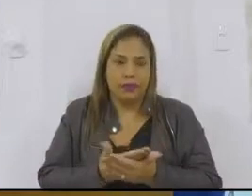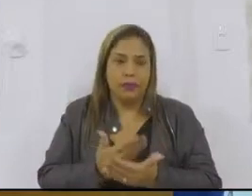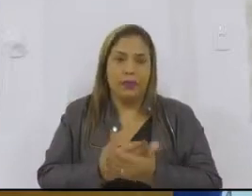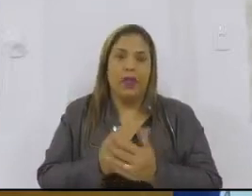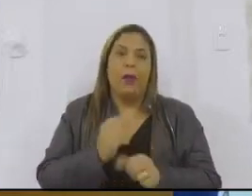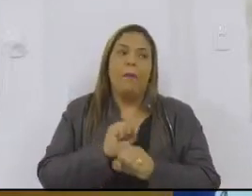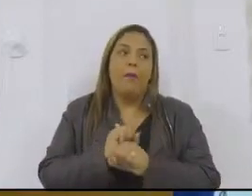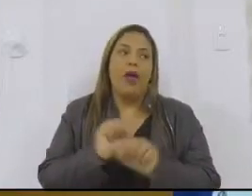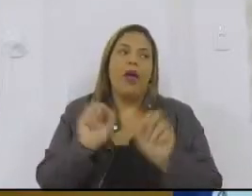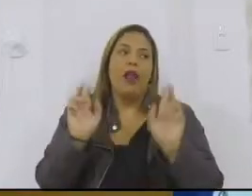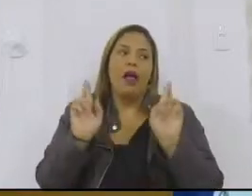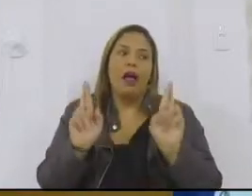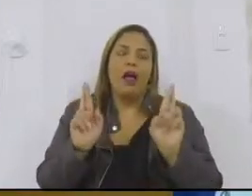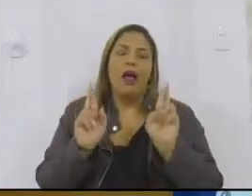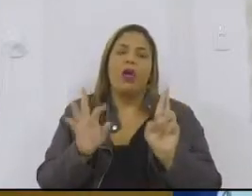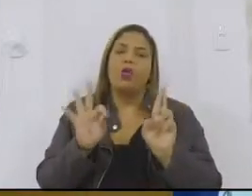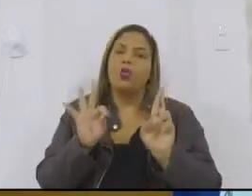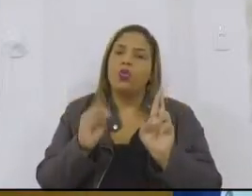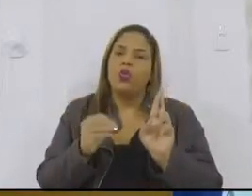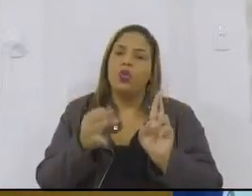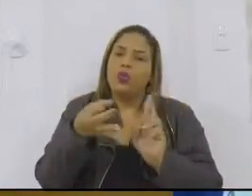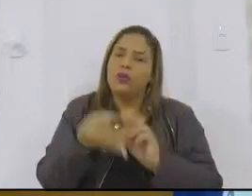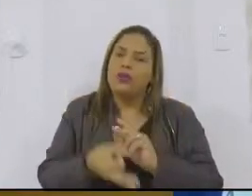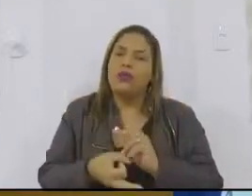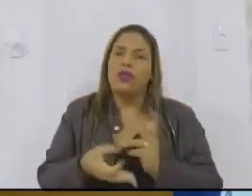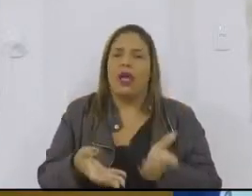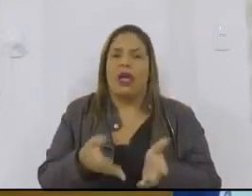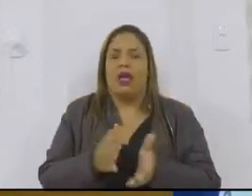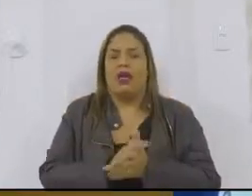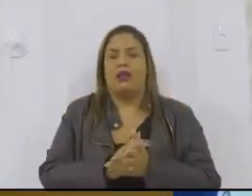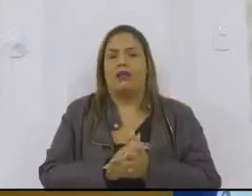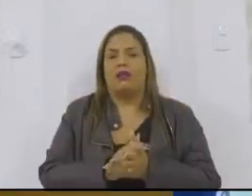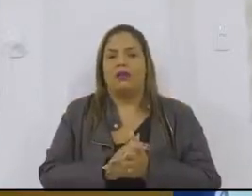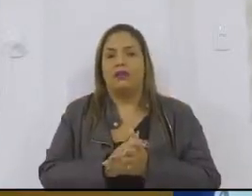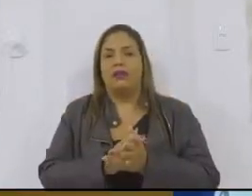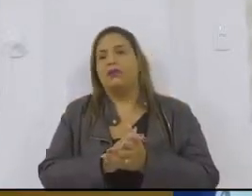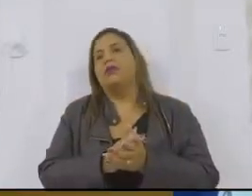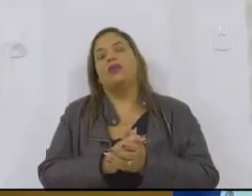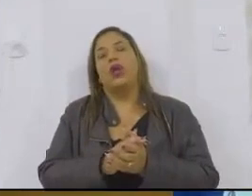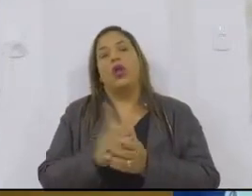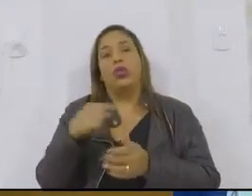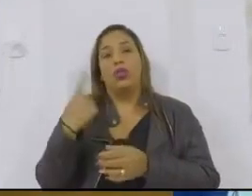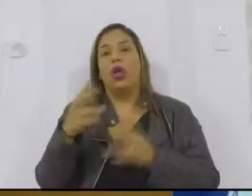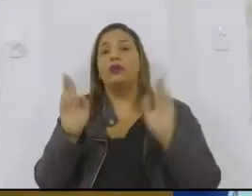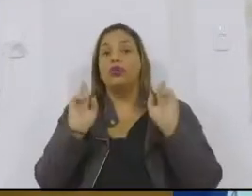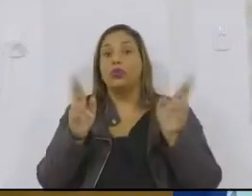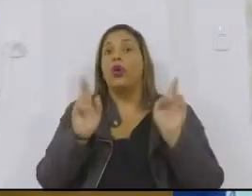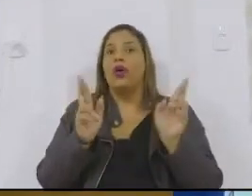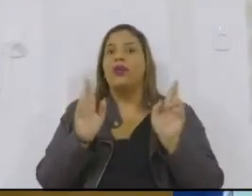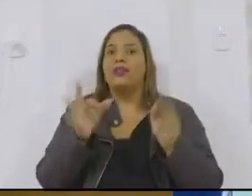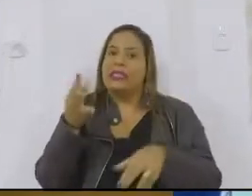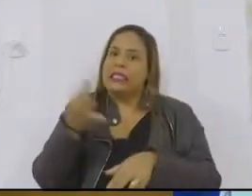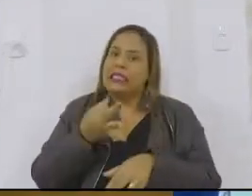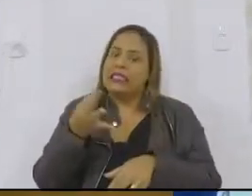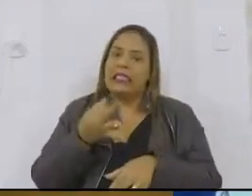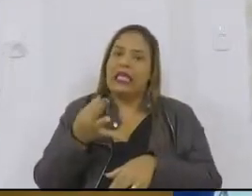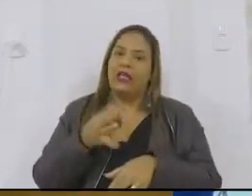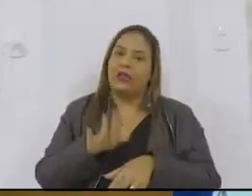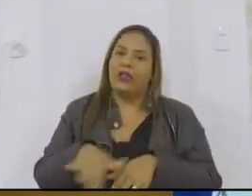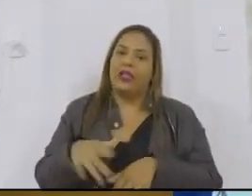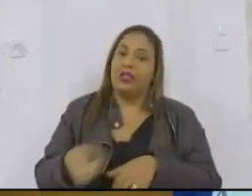dê tudo certo, né? Porque a intenção não é torcer para que dê errado, a gente quer que dê certo, que as crianças voltem em